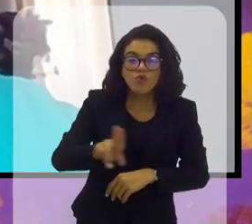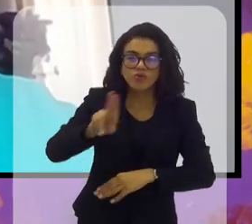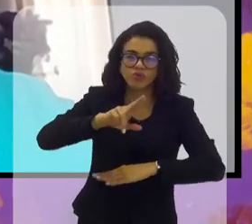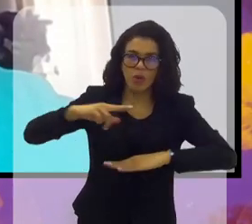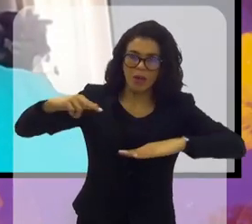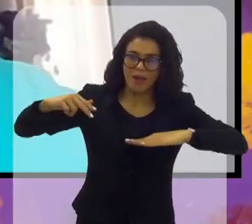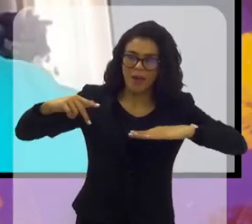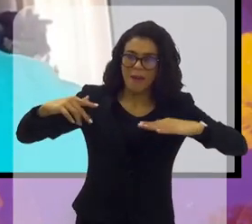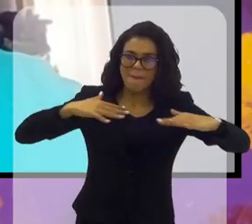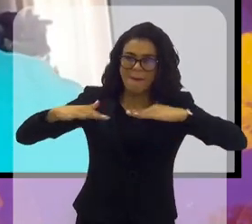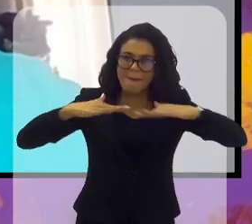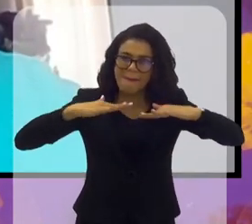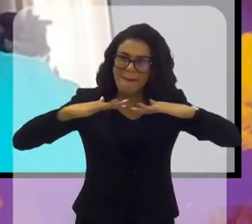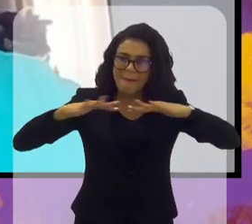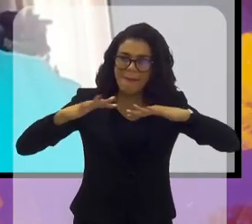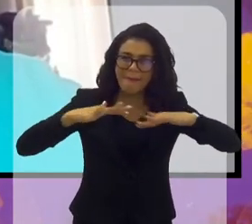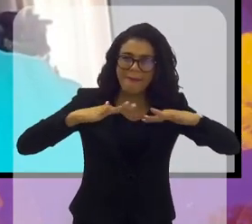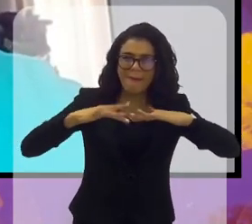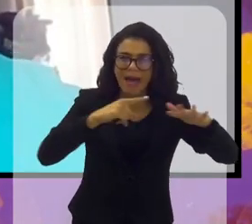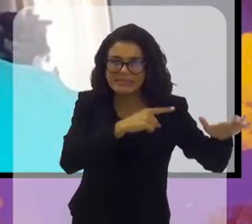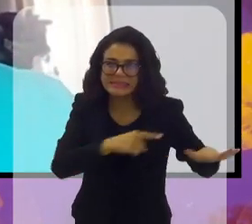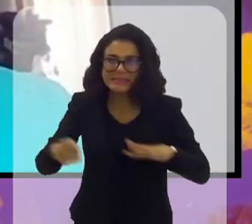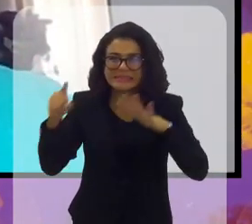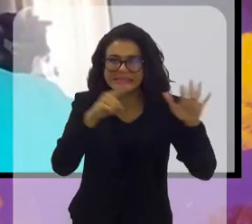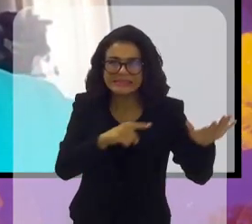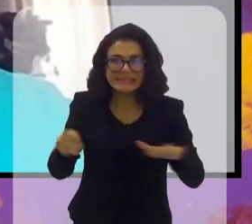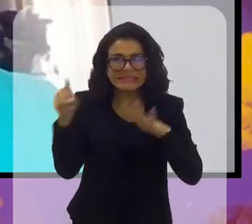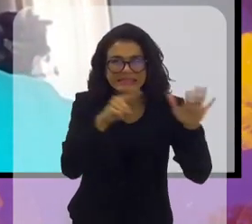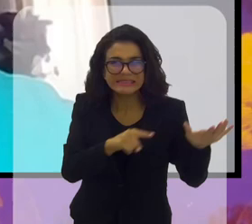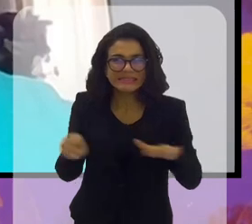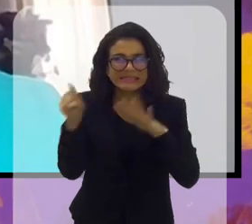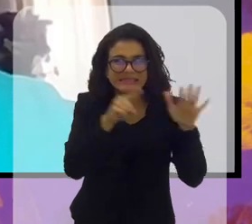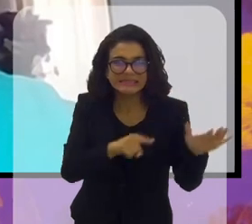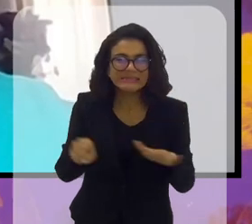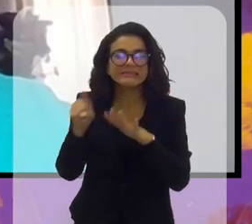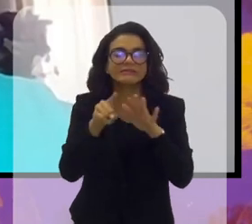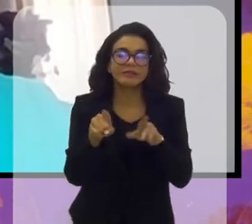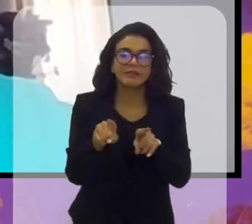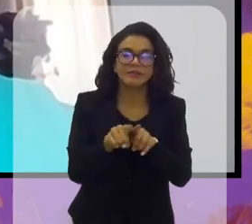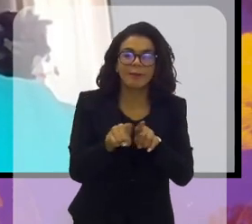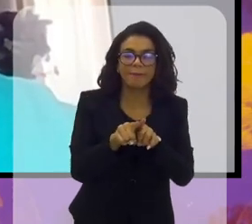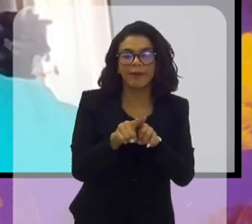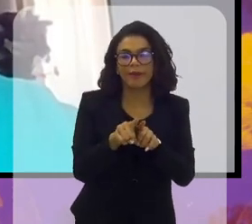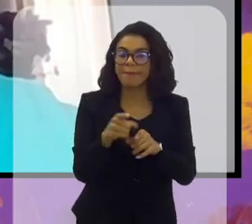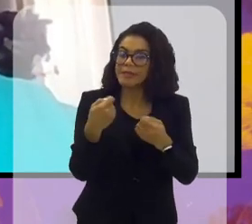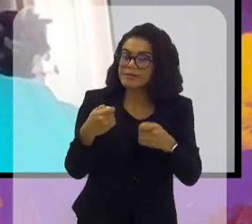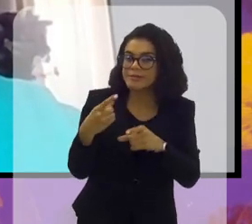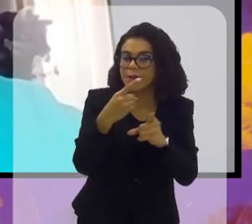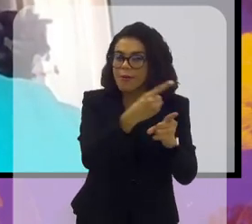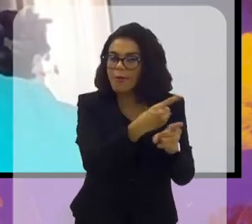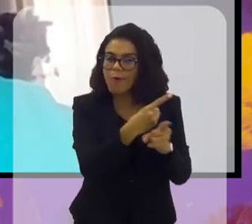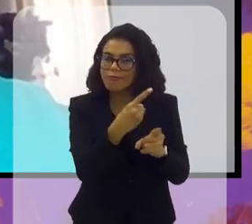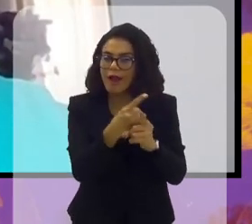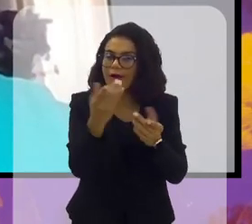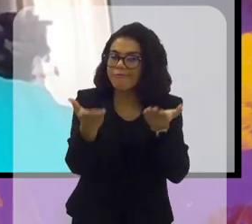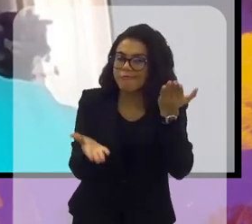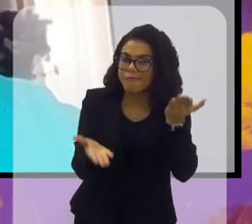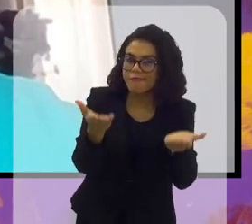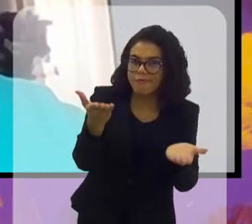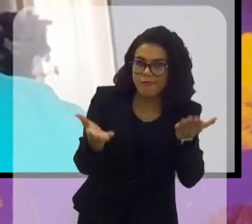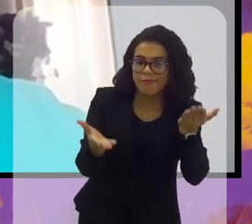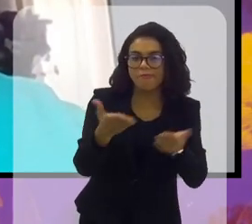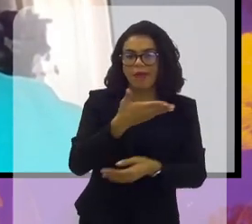uso também o é, ok? Tem que se encontrar aí uma forma, uma